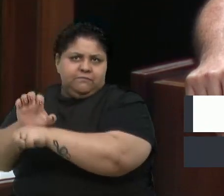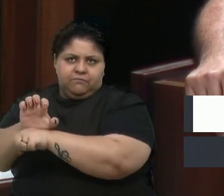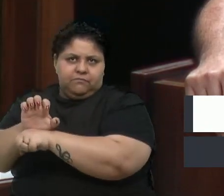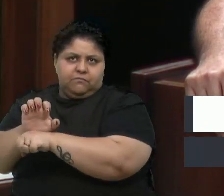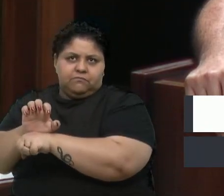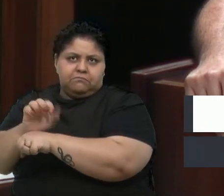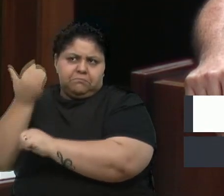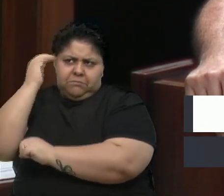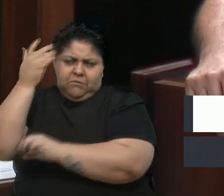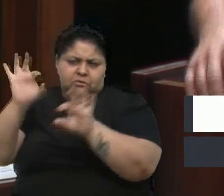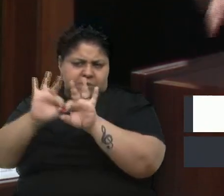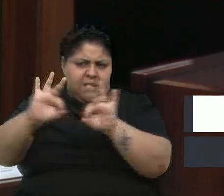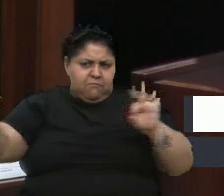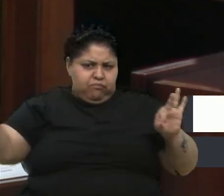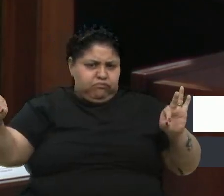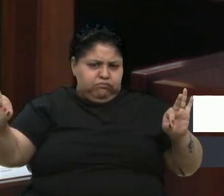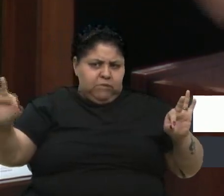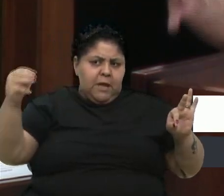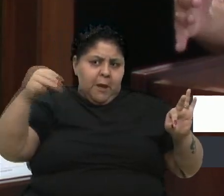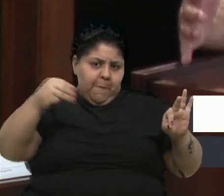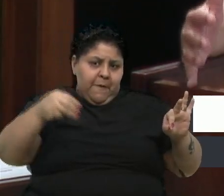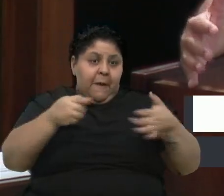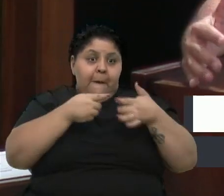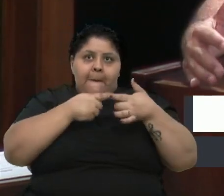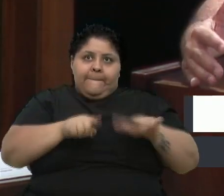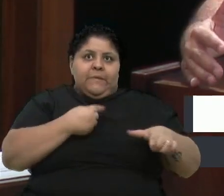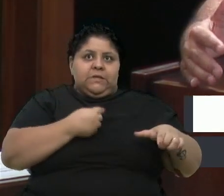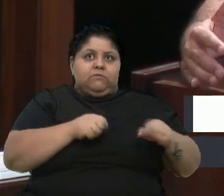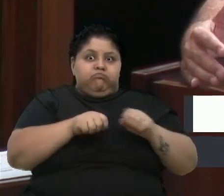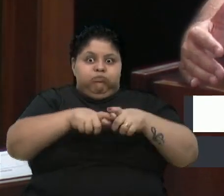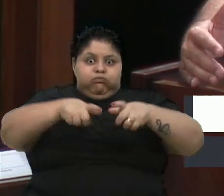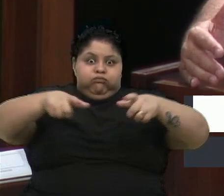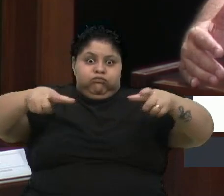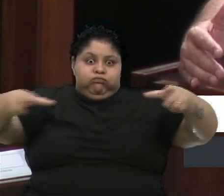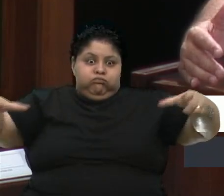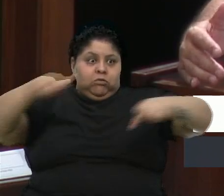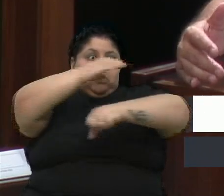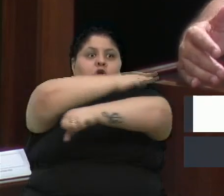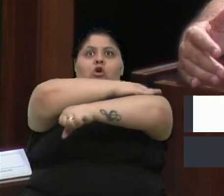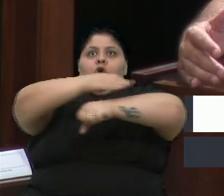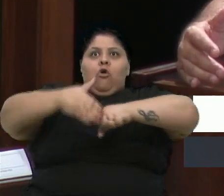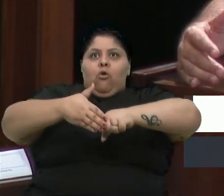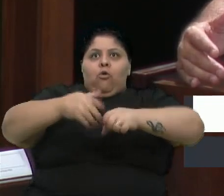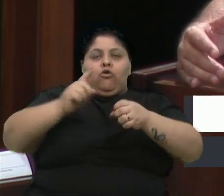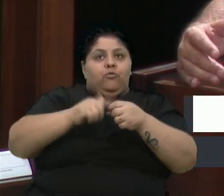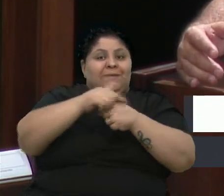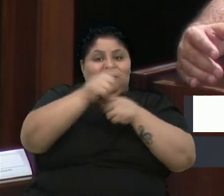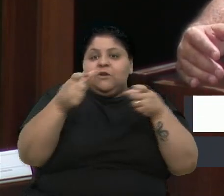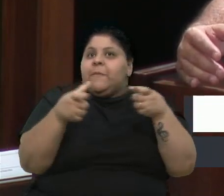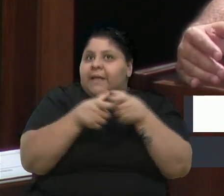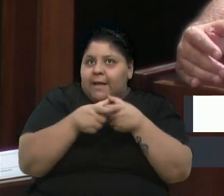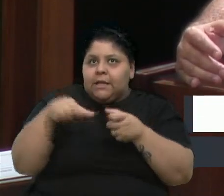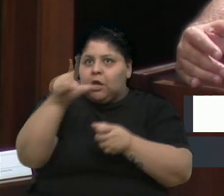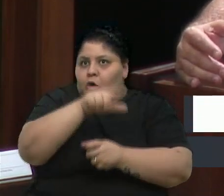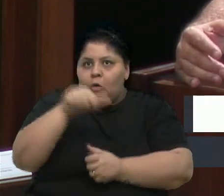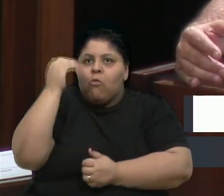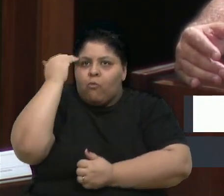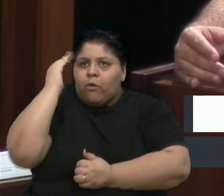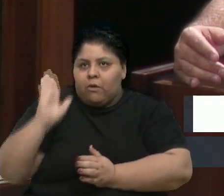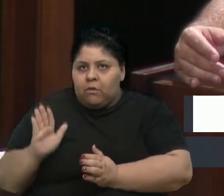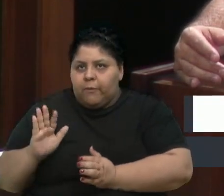na extensão em metragem, mas é uma baita rua coberta de uma cidade muito pequena, como nós bem sabemos. Eu